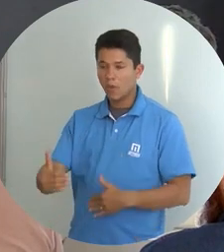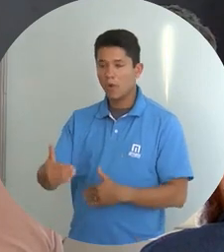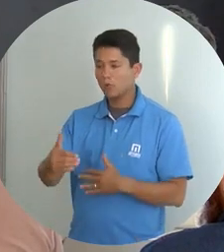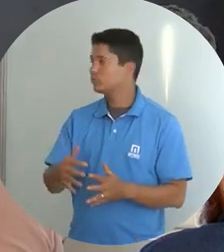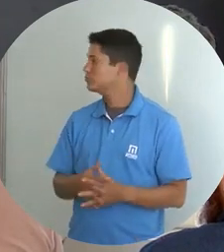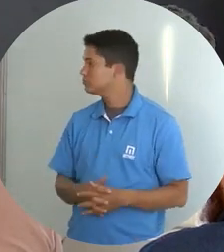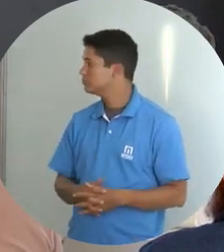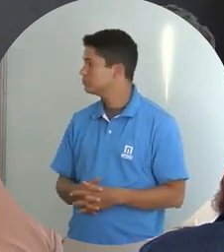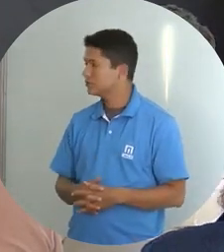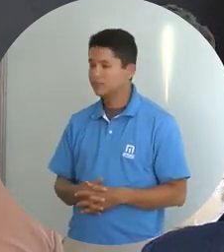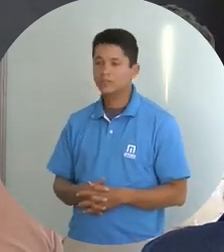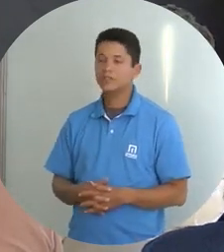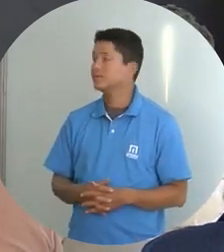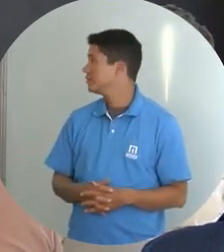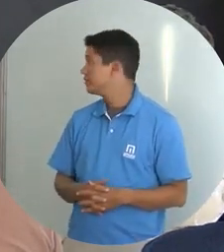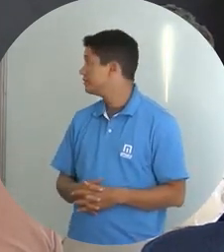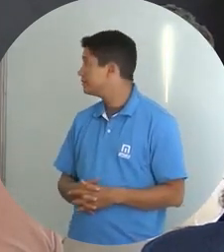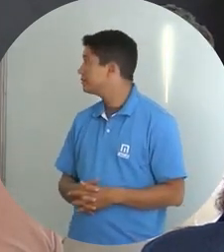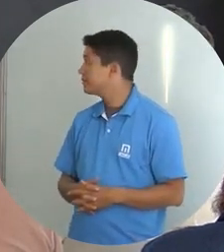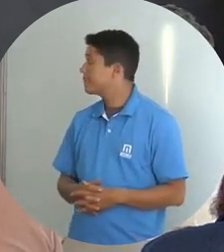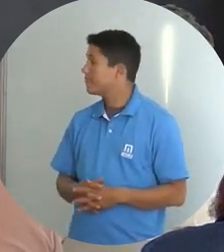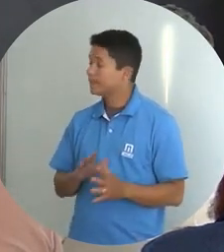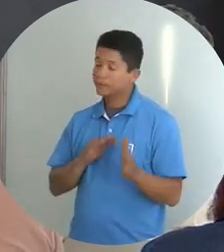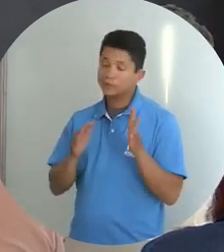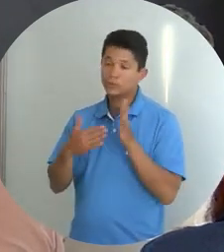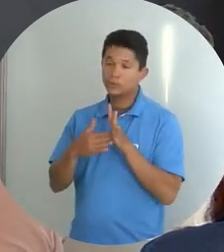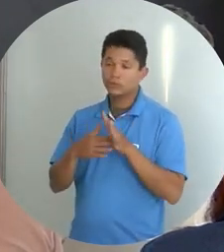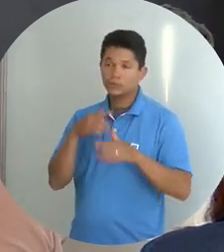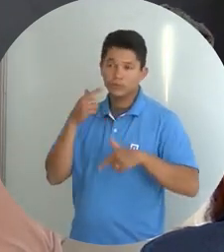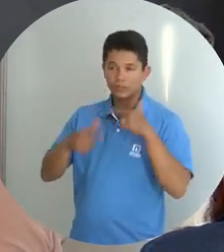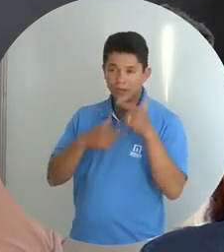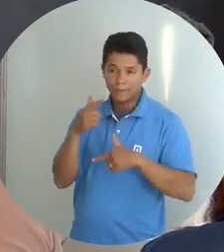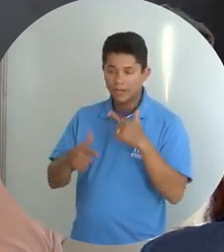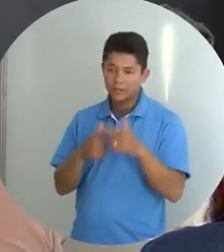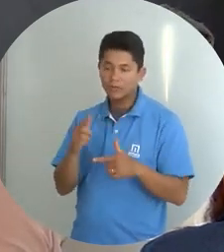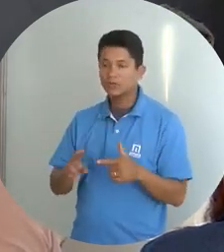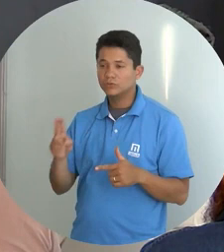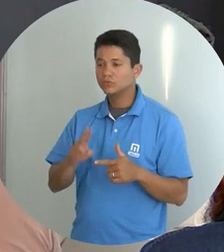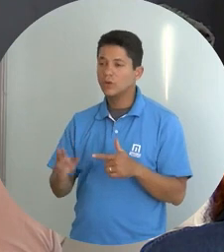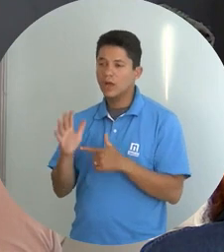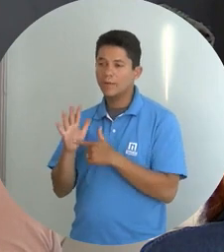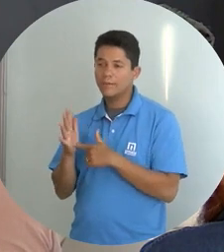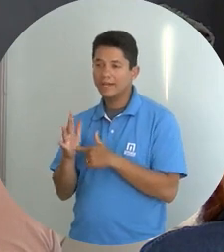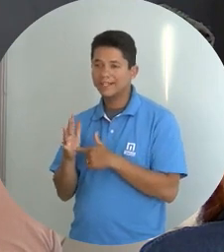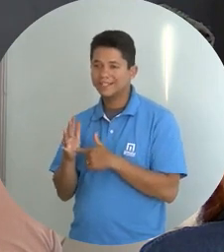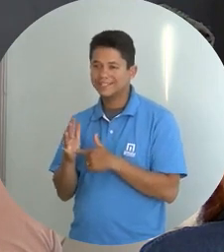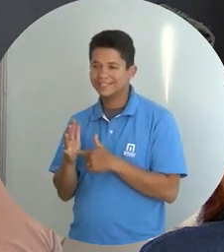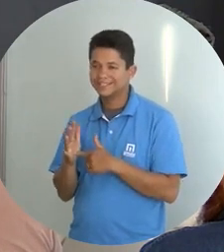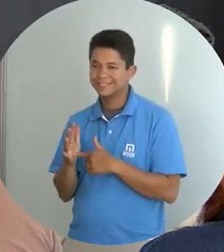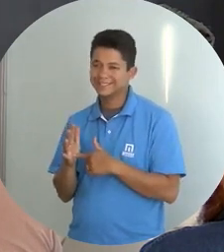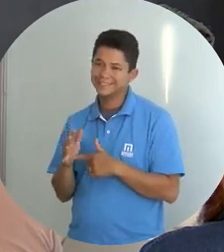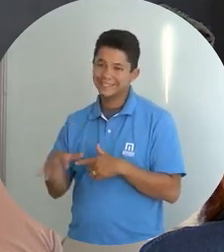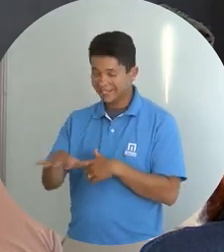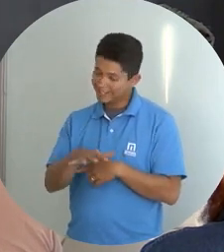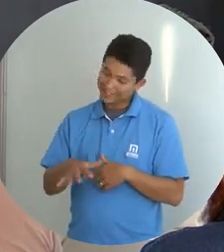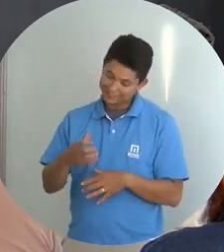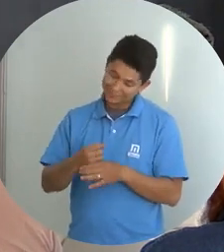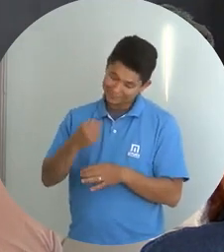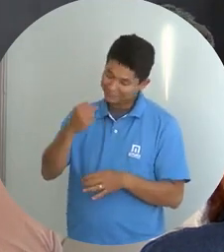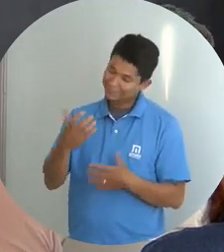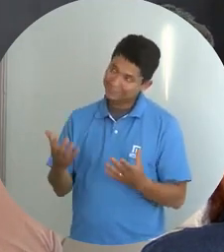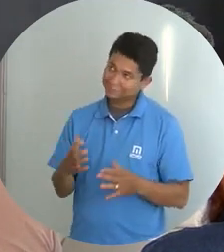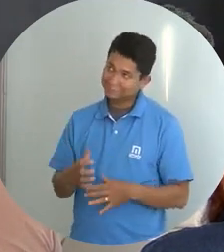barranco mesmo. E isso foi todo trabalhado com a máquina operando em trechos fora da região de